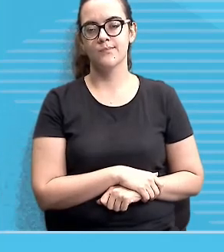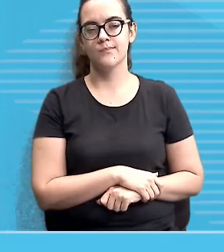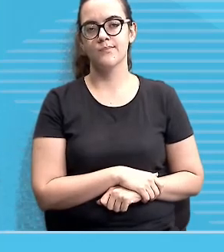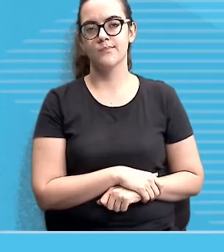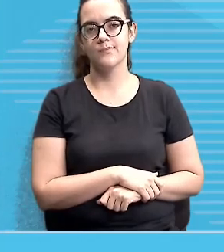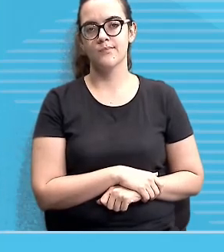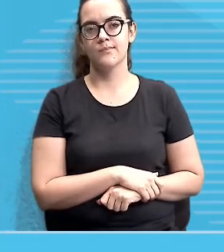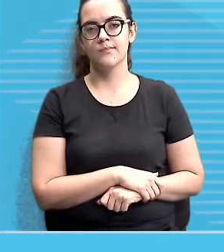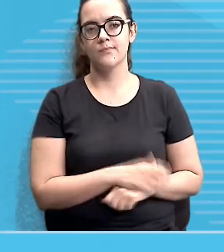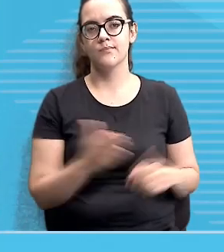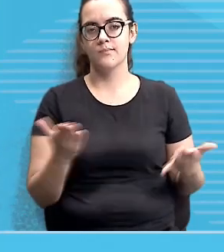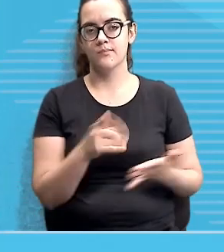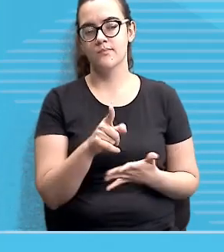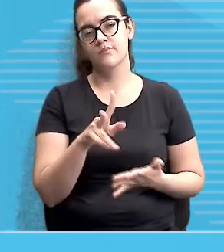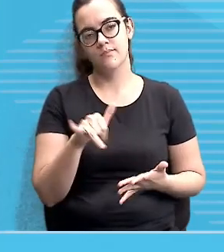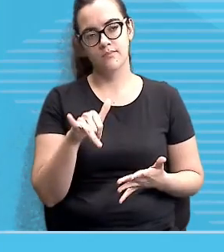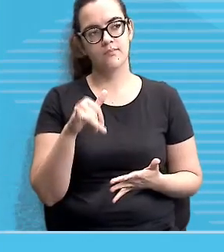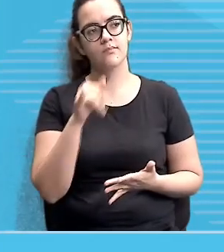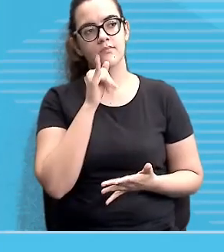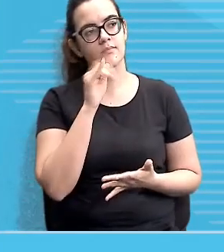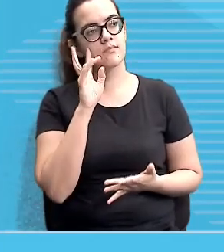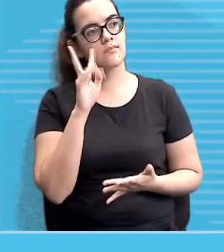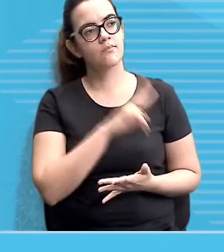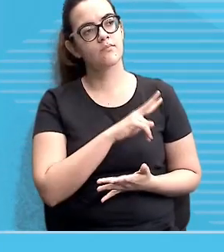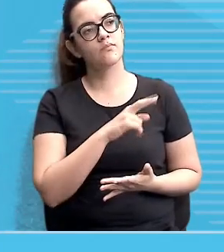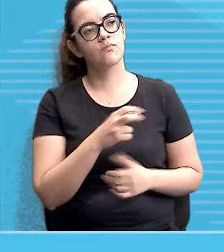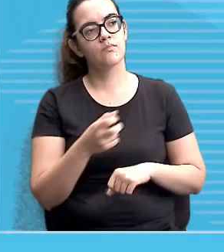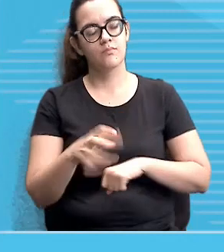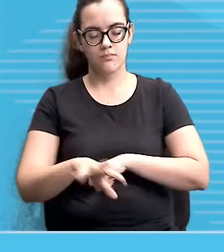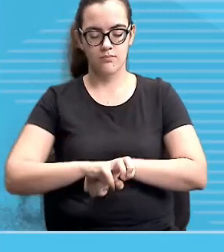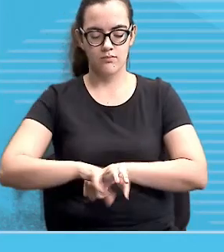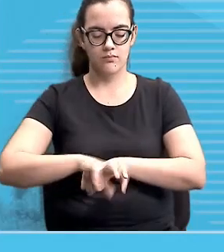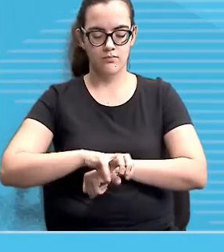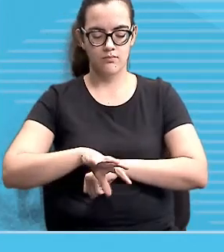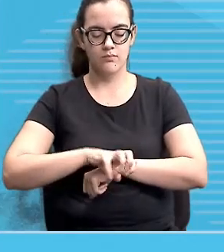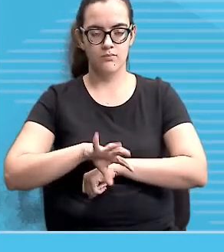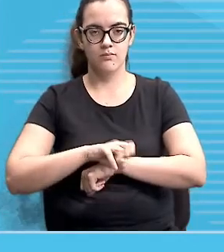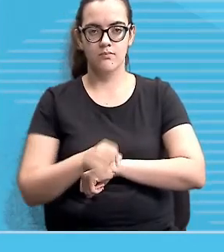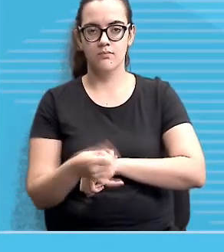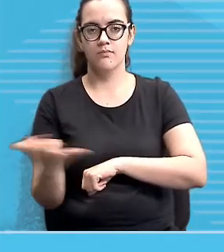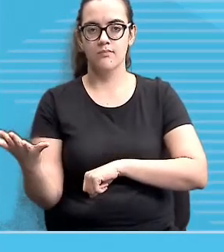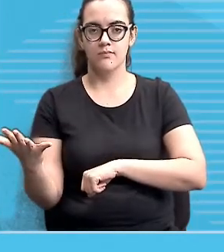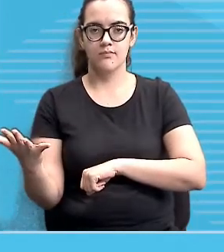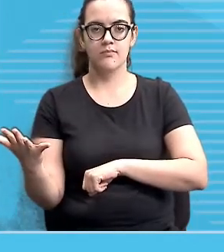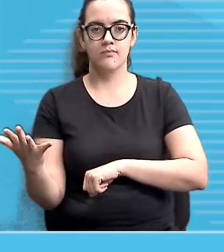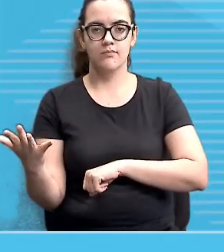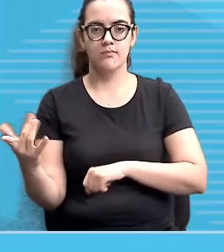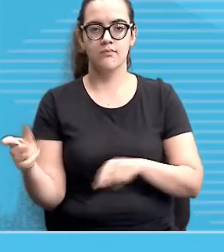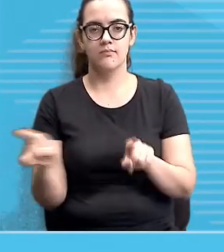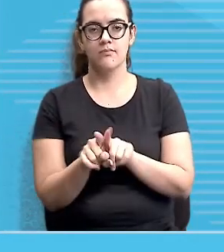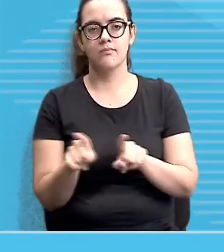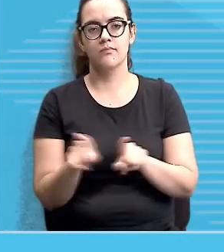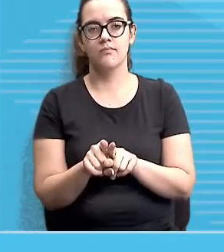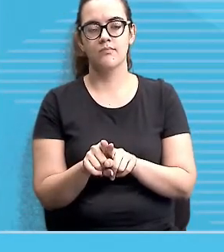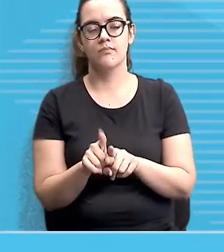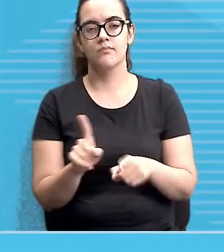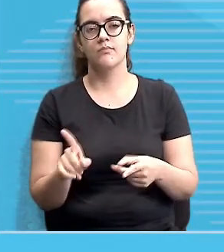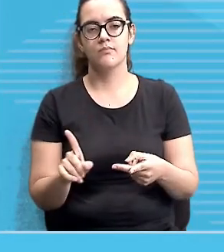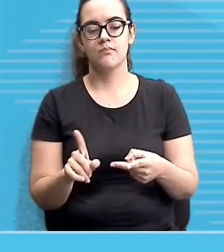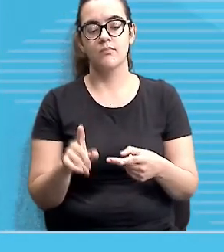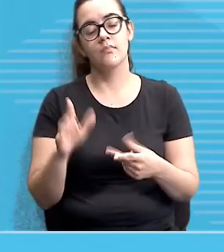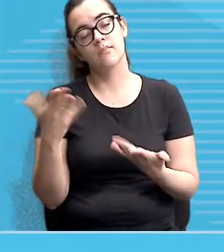e determine a quantidade de calor e a sua capacidade térmica